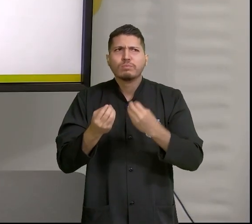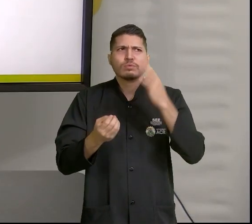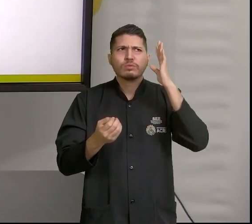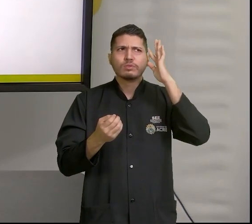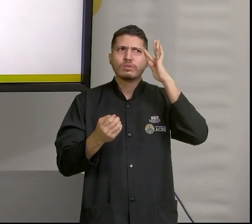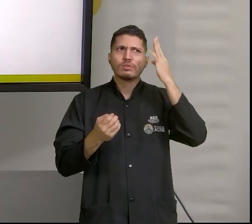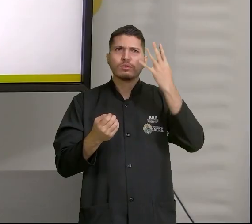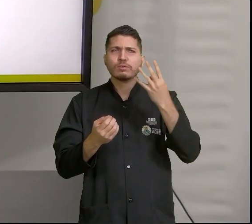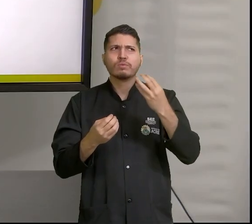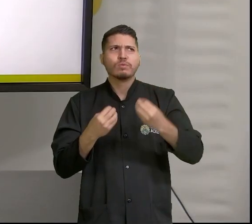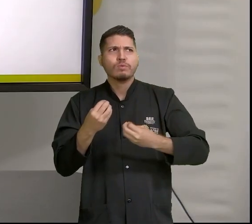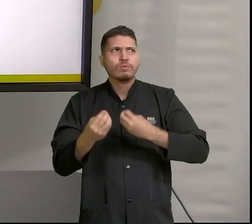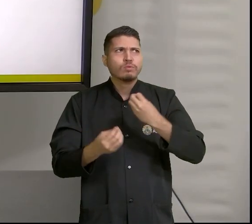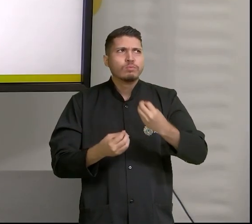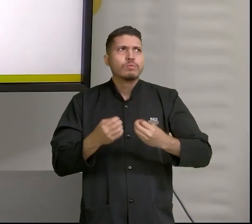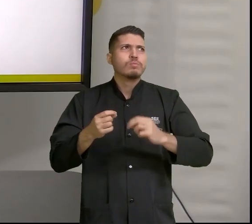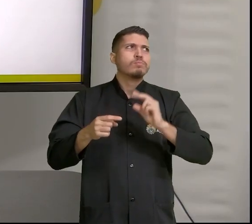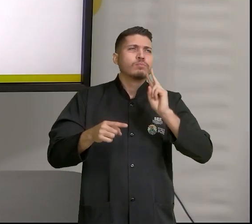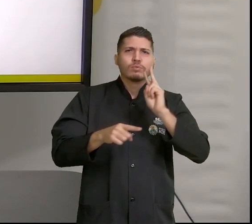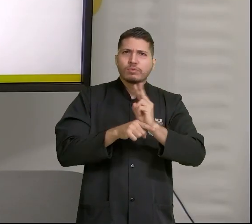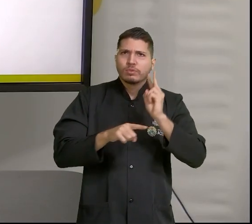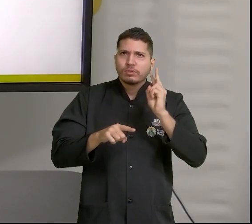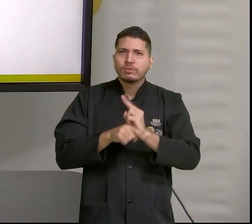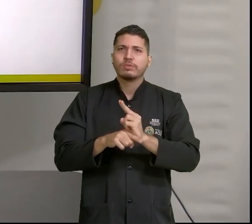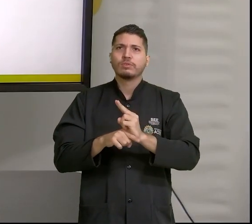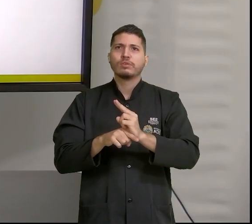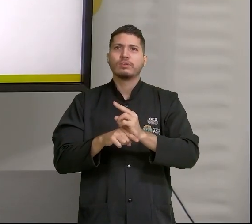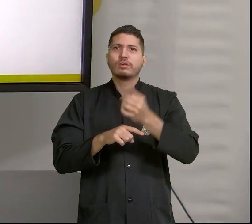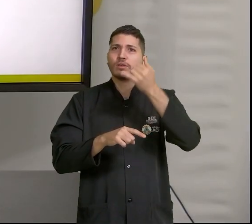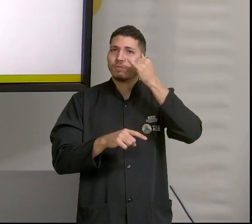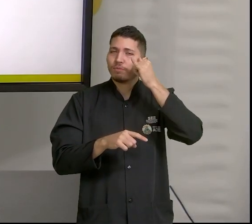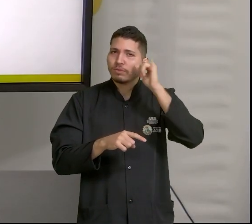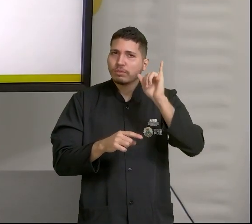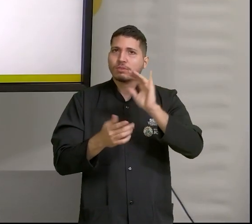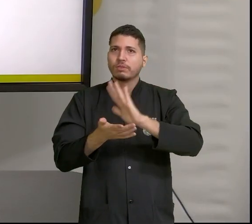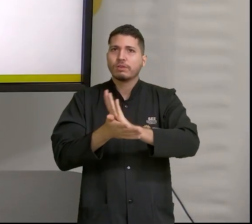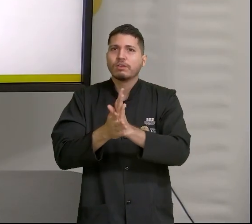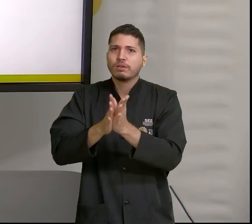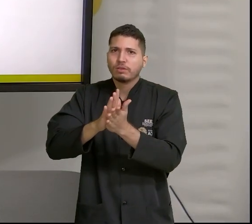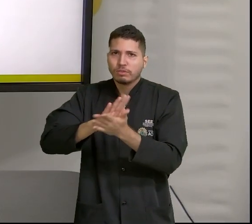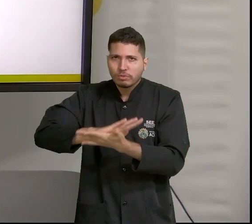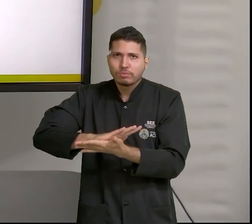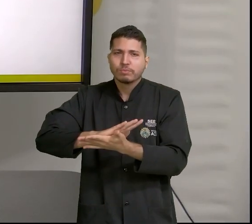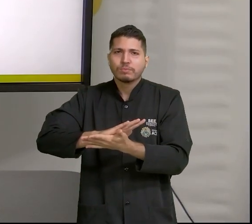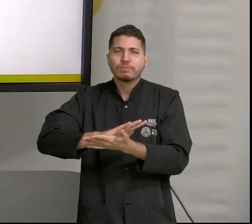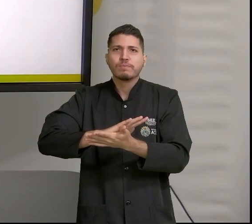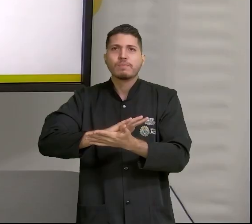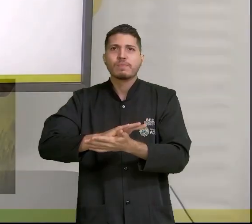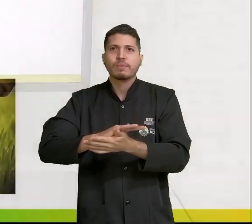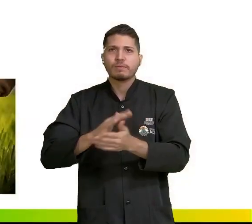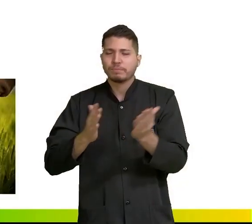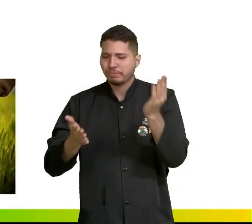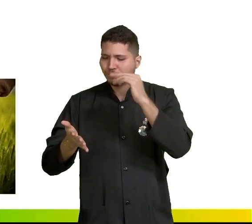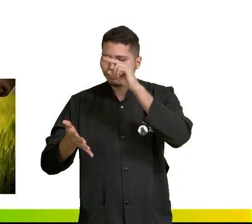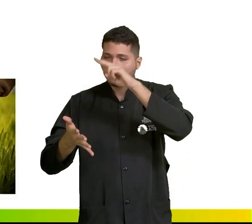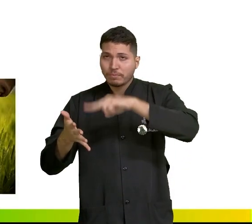pode combater a degradação dos nossos recursos naturais aqui no Brasil? Vamos ler comigo?